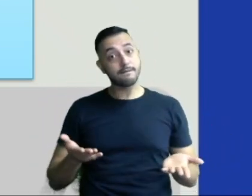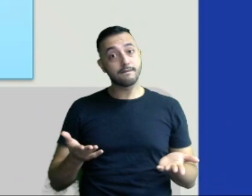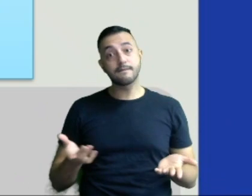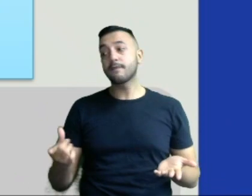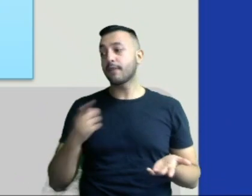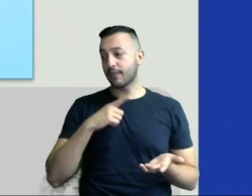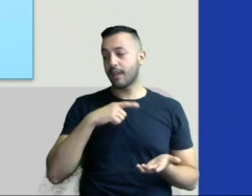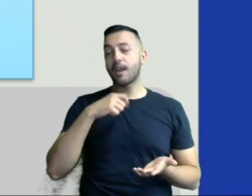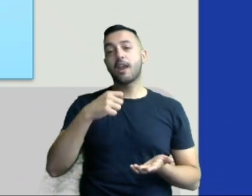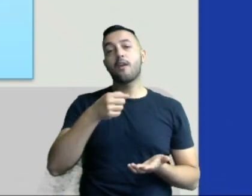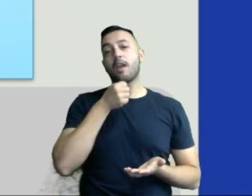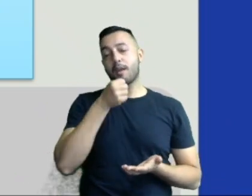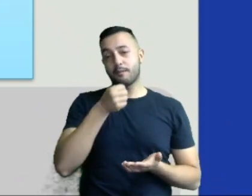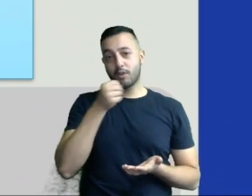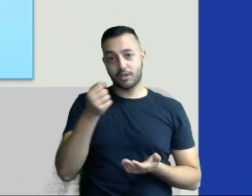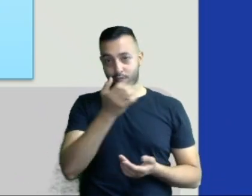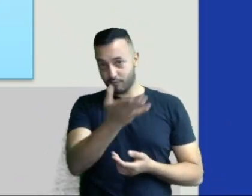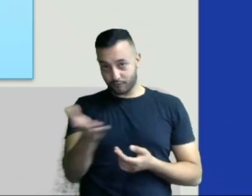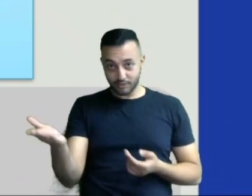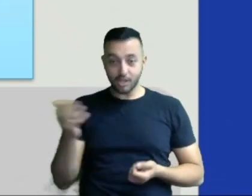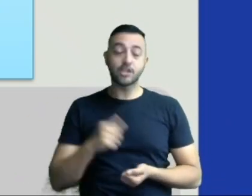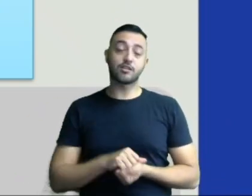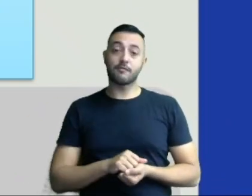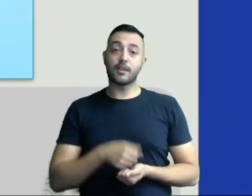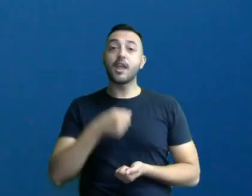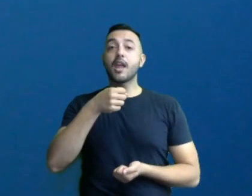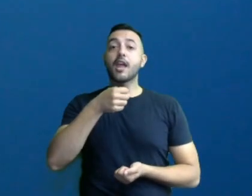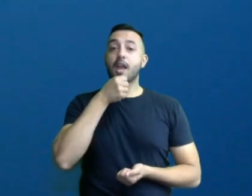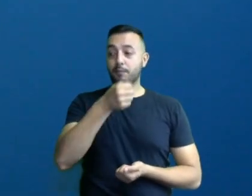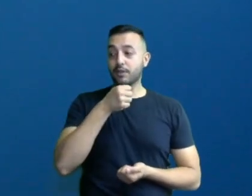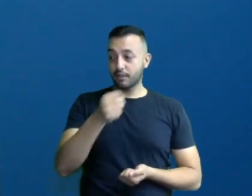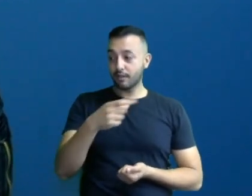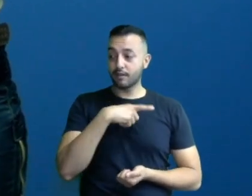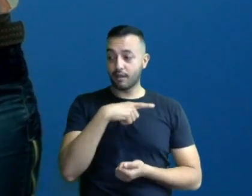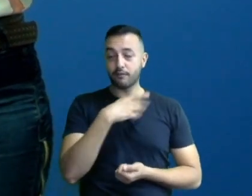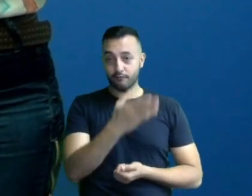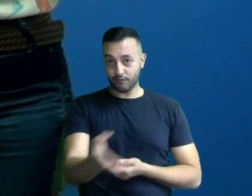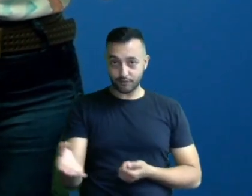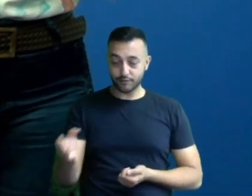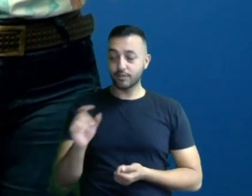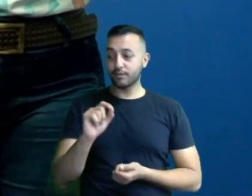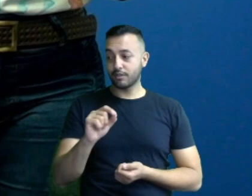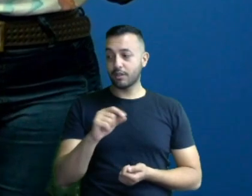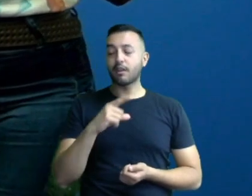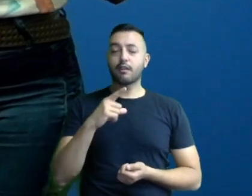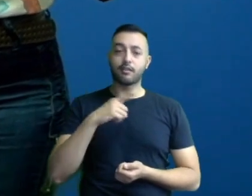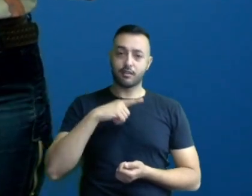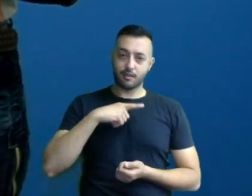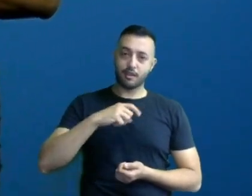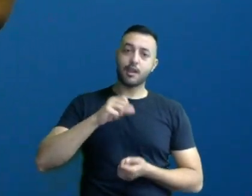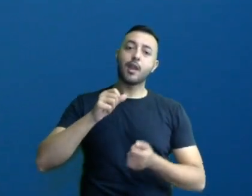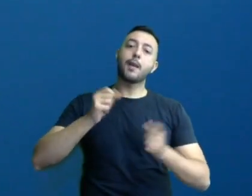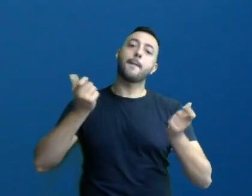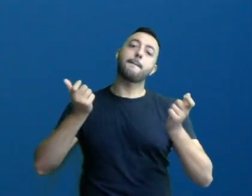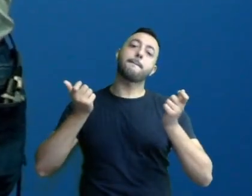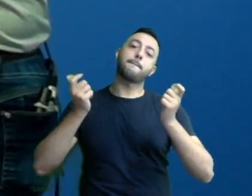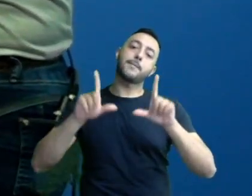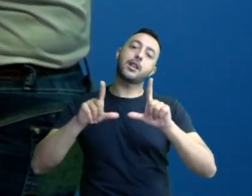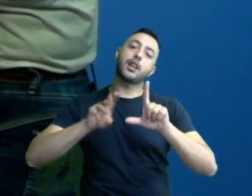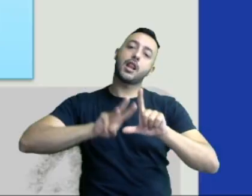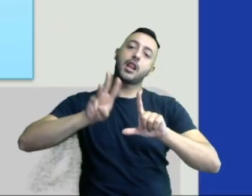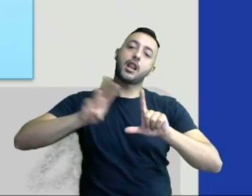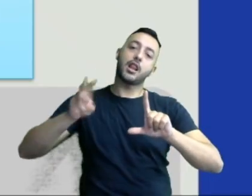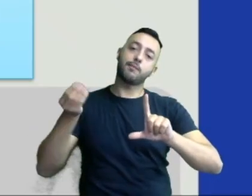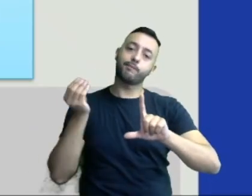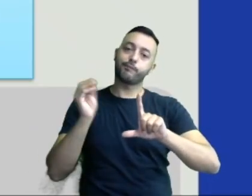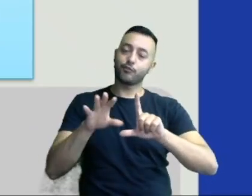eu trouxe uma reportagem para vocês. Essa reportagem que eu trouxe para vocês, ela está disponível no blog